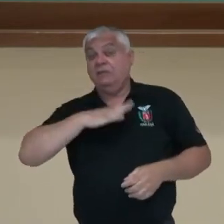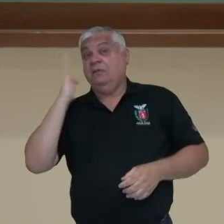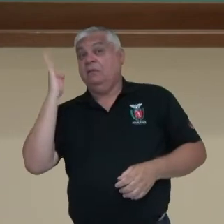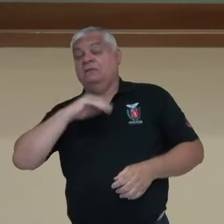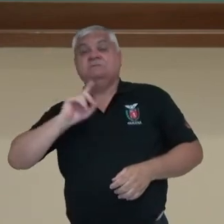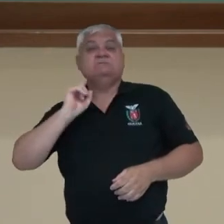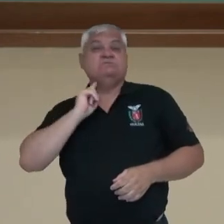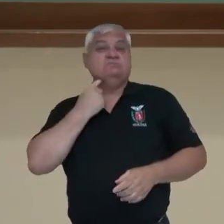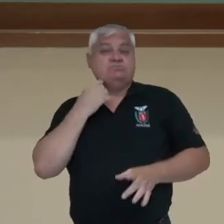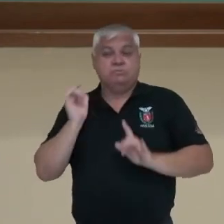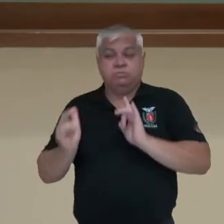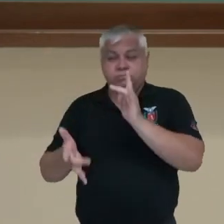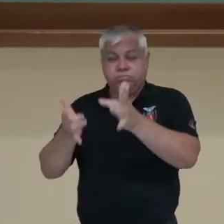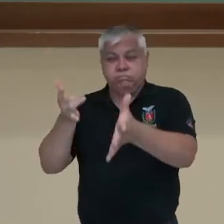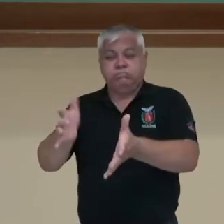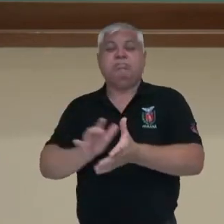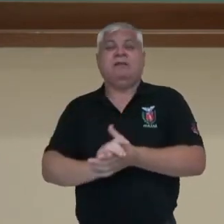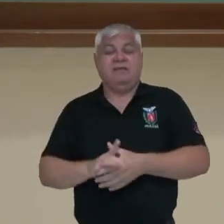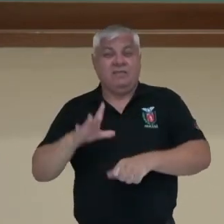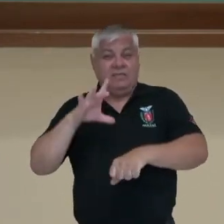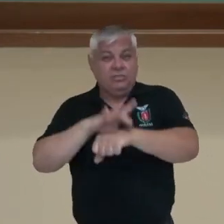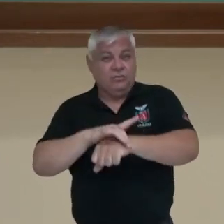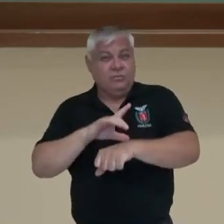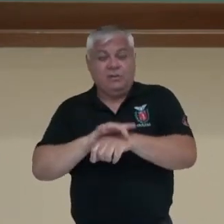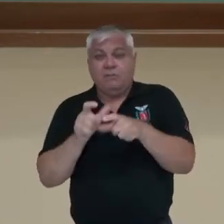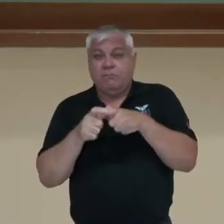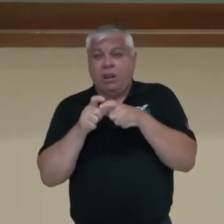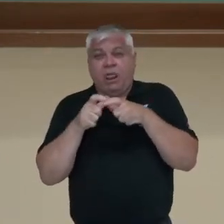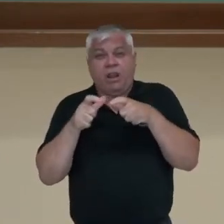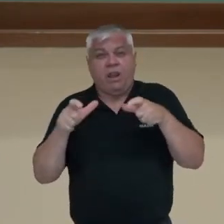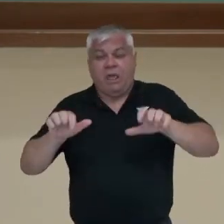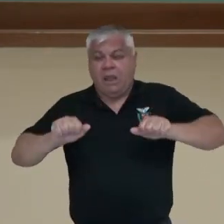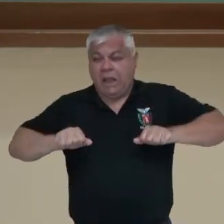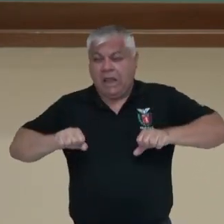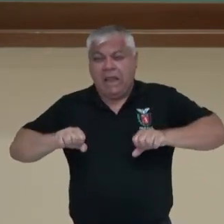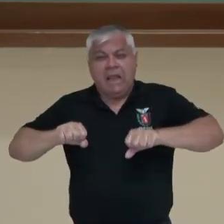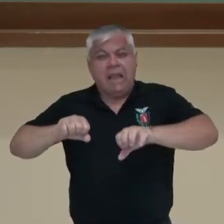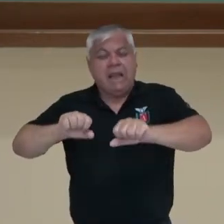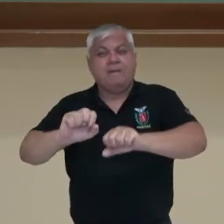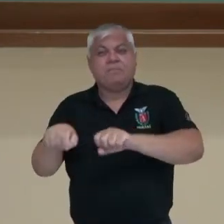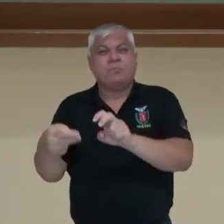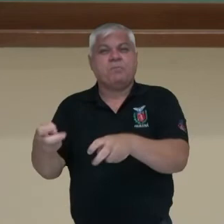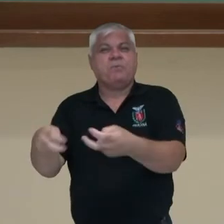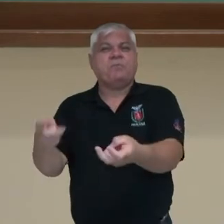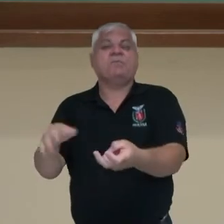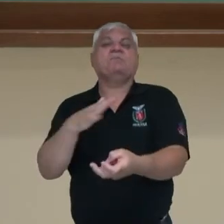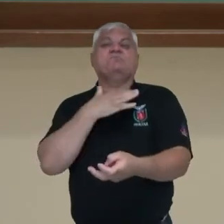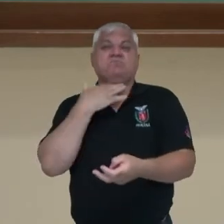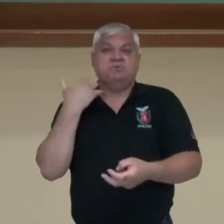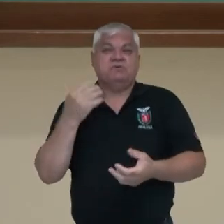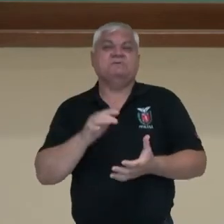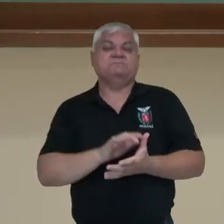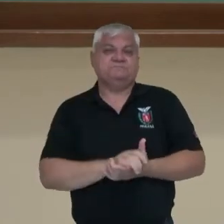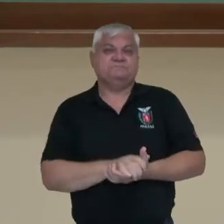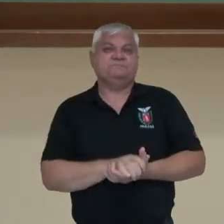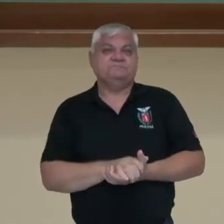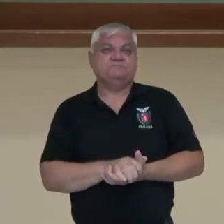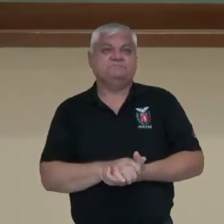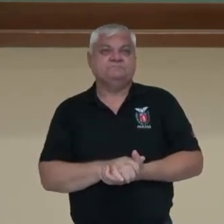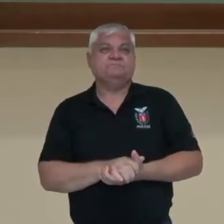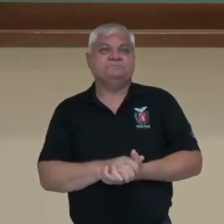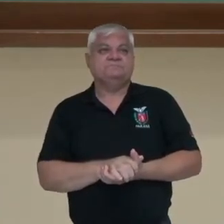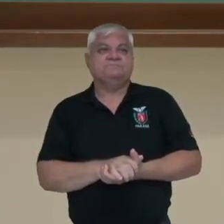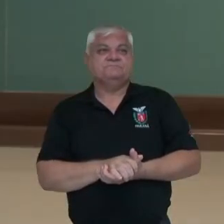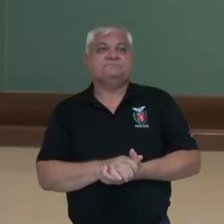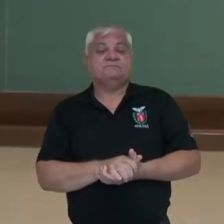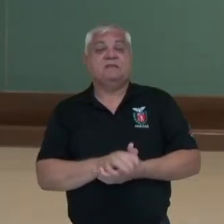higiene, muito comum epidemias e revoltas nesses navios, inclusive motivos das mortes durante o trajeto.